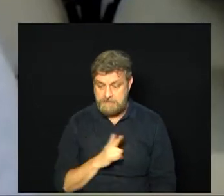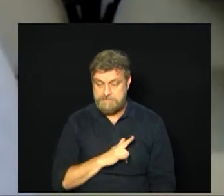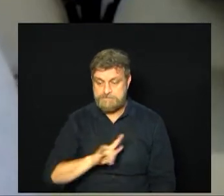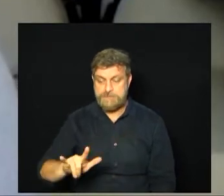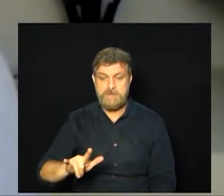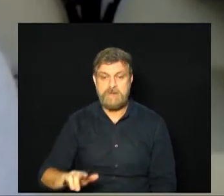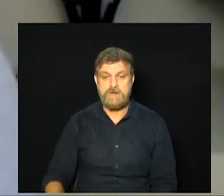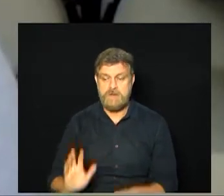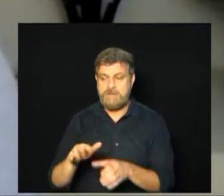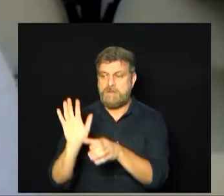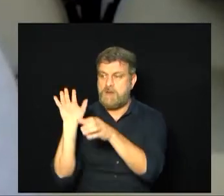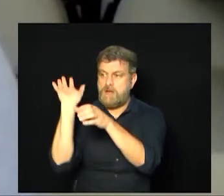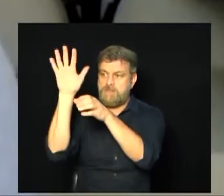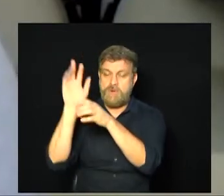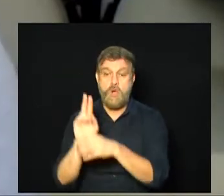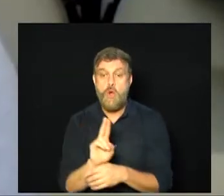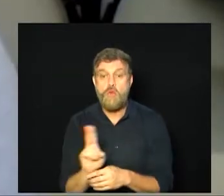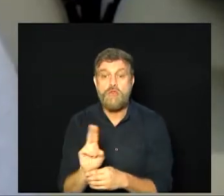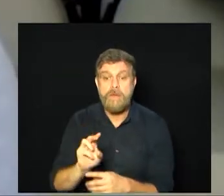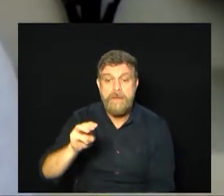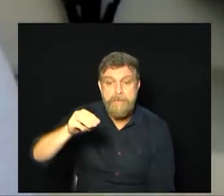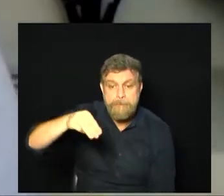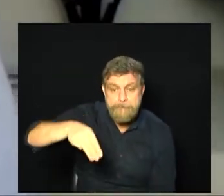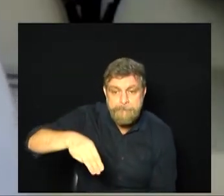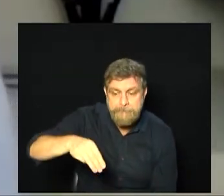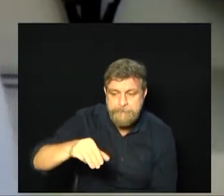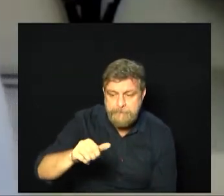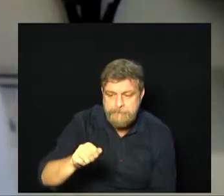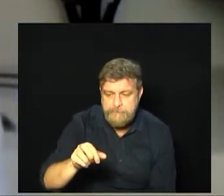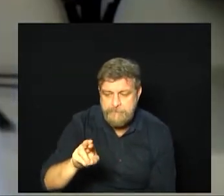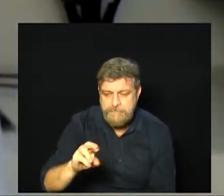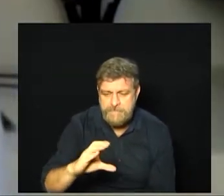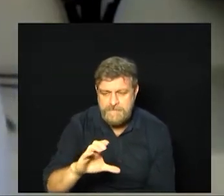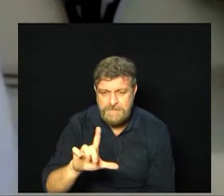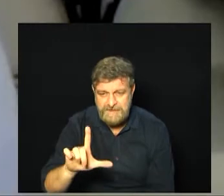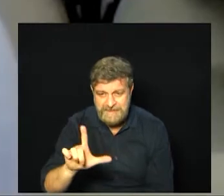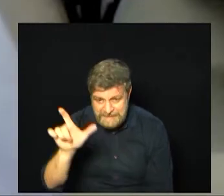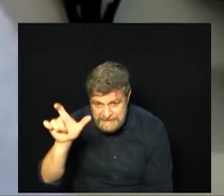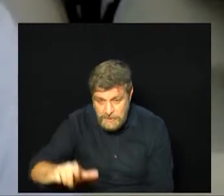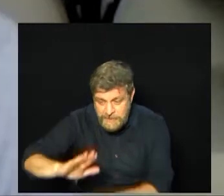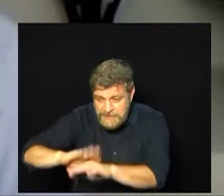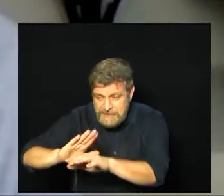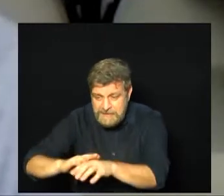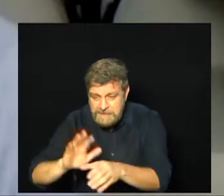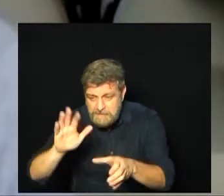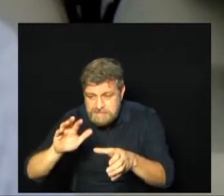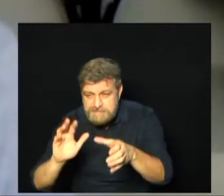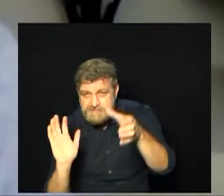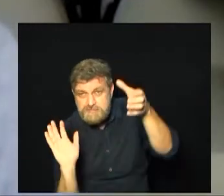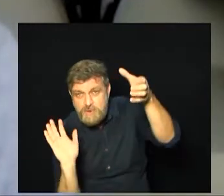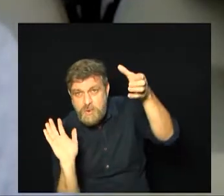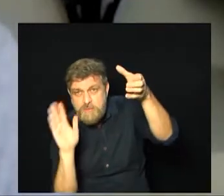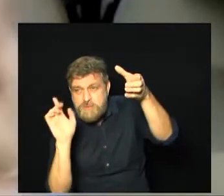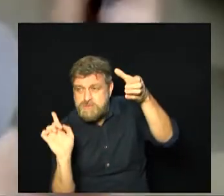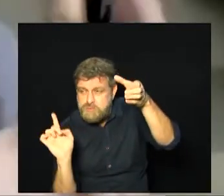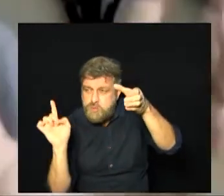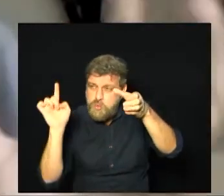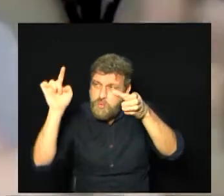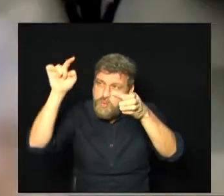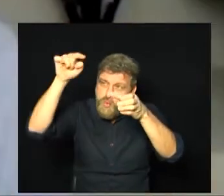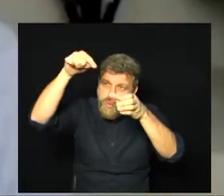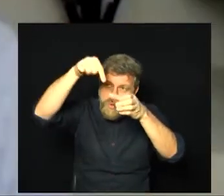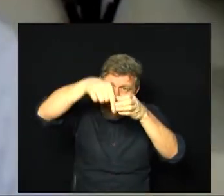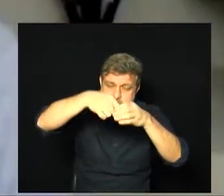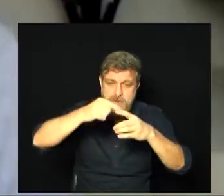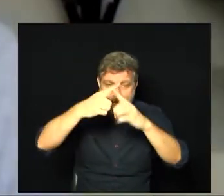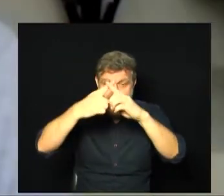Marcel, grande jogador. Verdade. Marcel, aquela cesta que ele fez no Campeonato Mundial, eu vou contextualizar